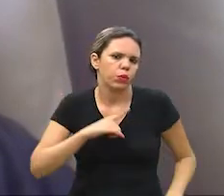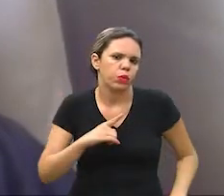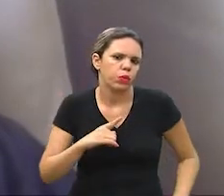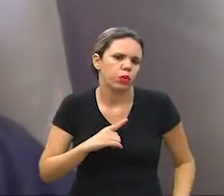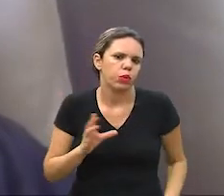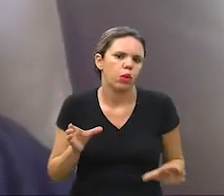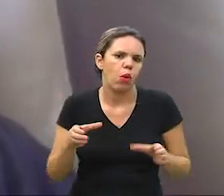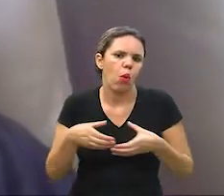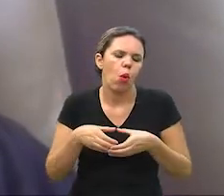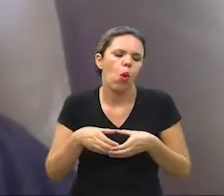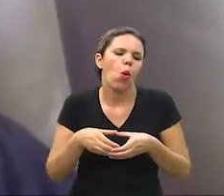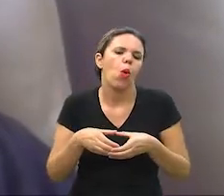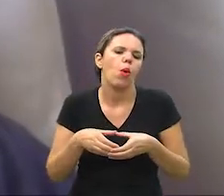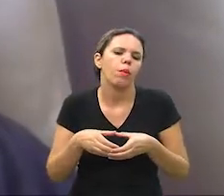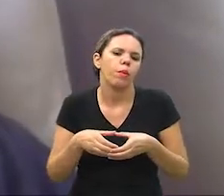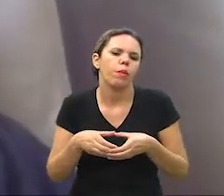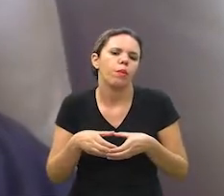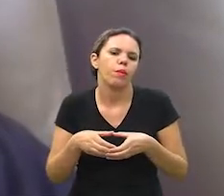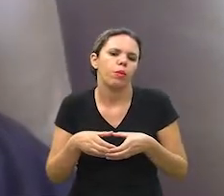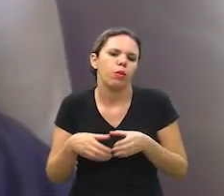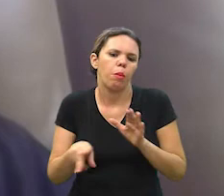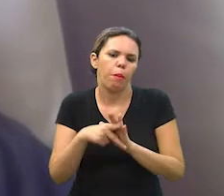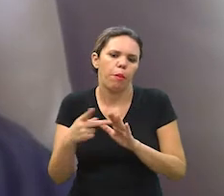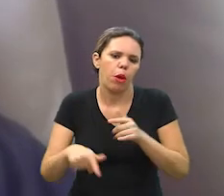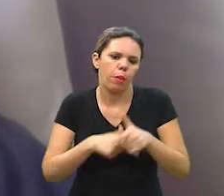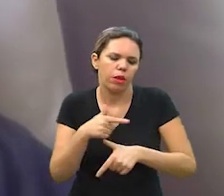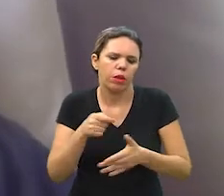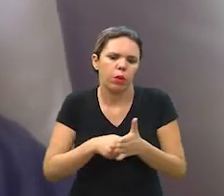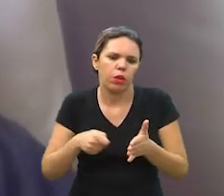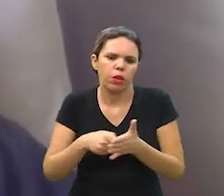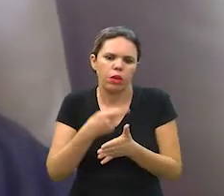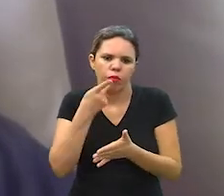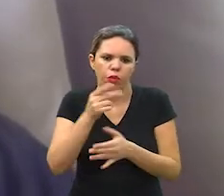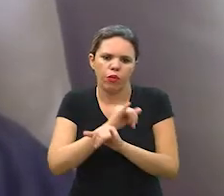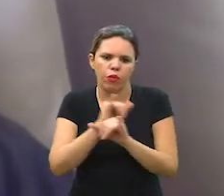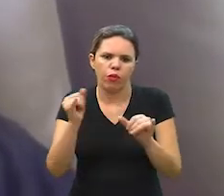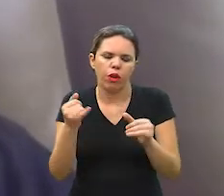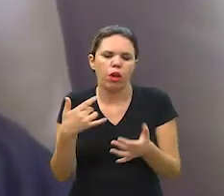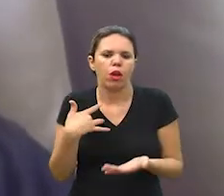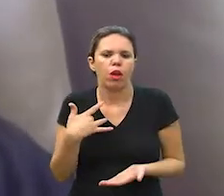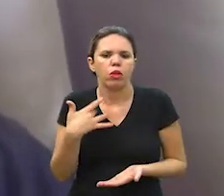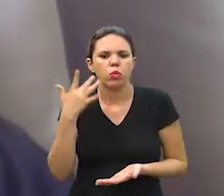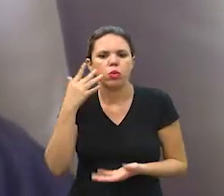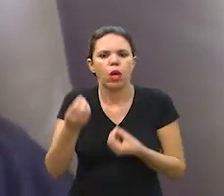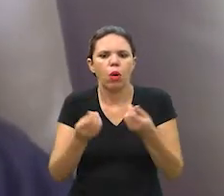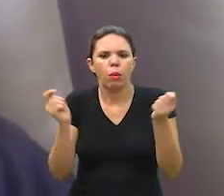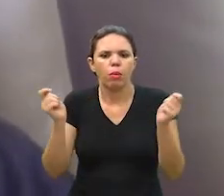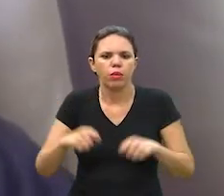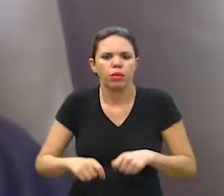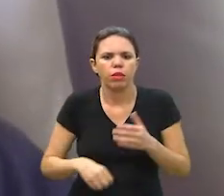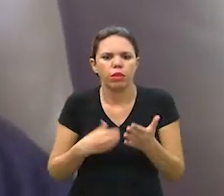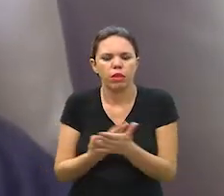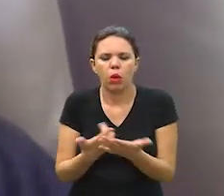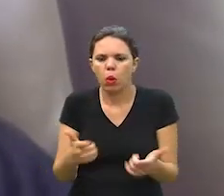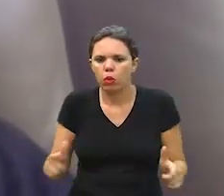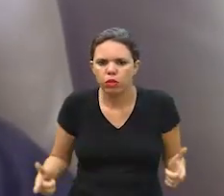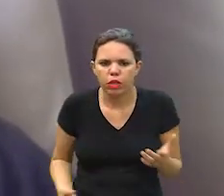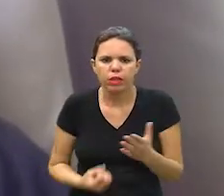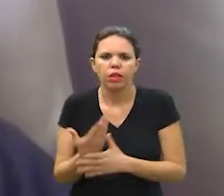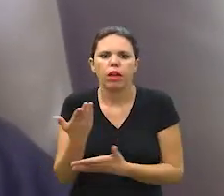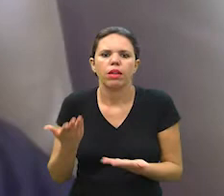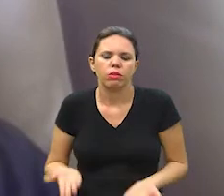um comitê. Eu vou falar claramente para vocês, eu não sei como é que é possível até agora não ter